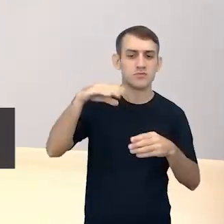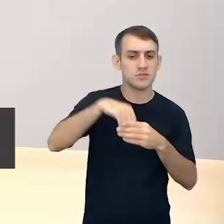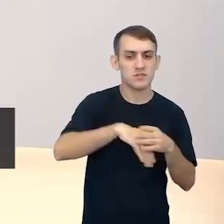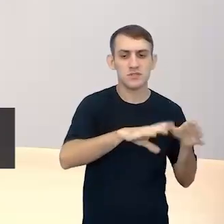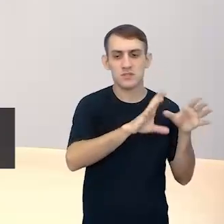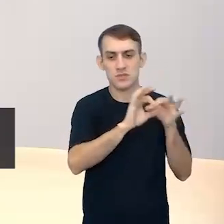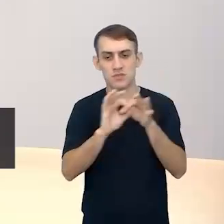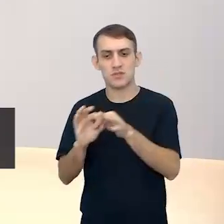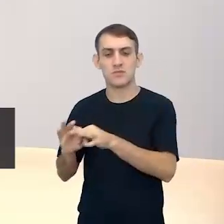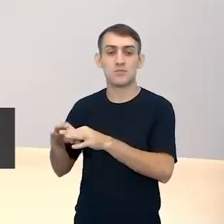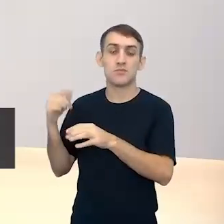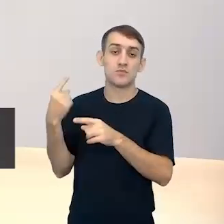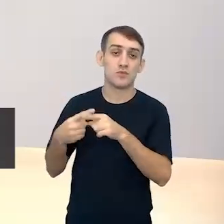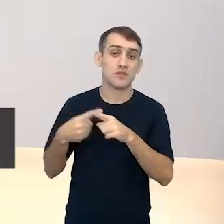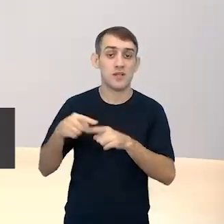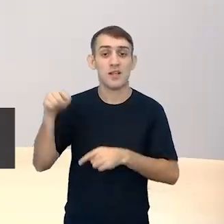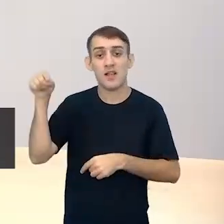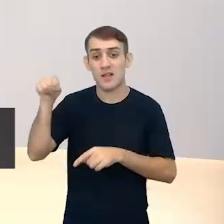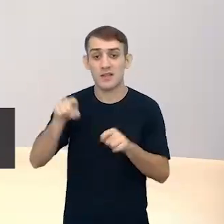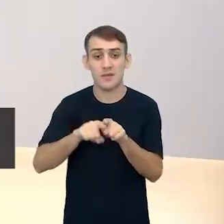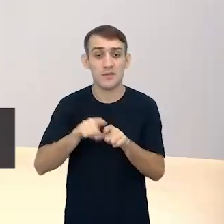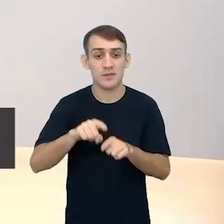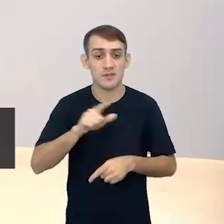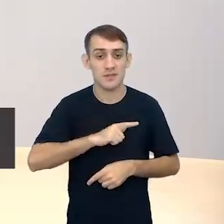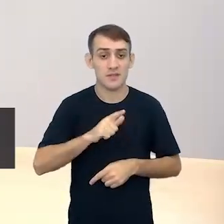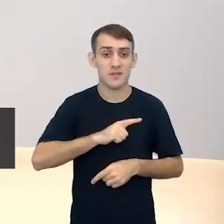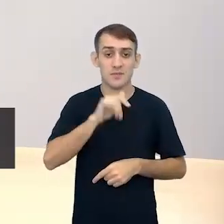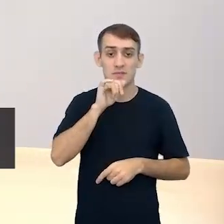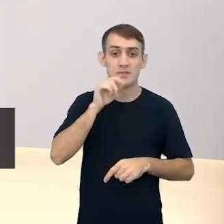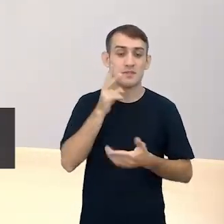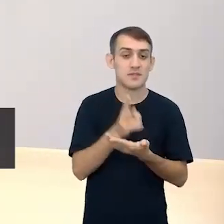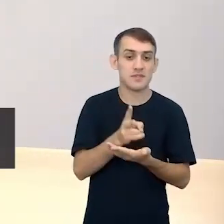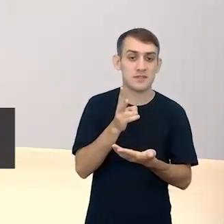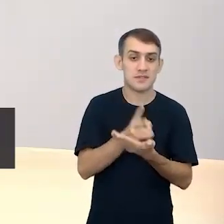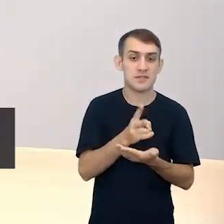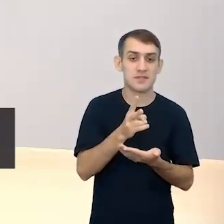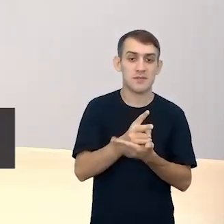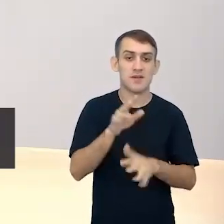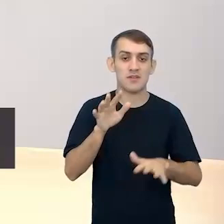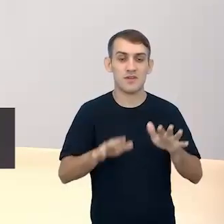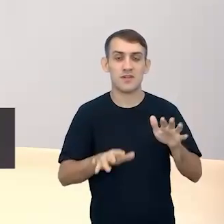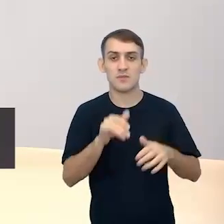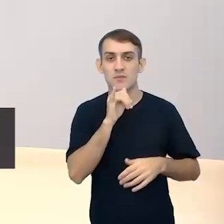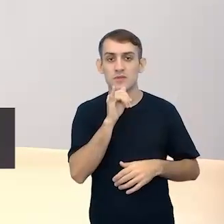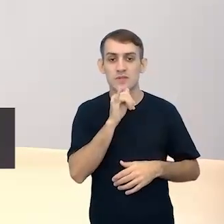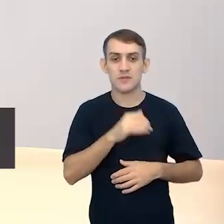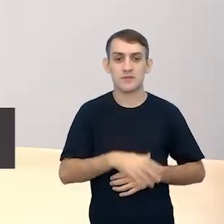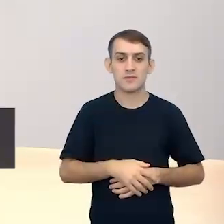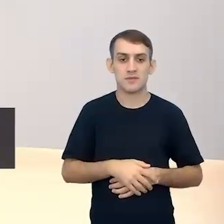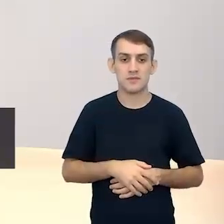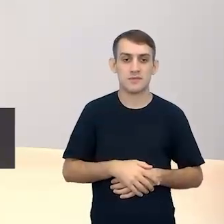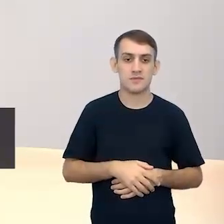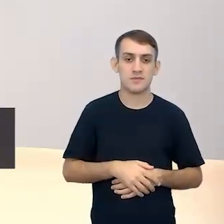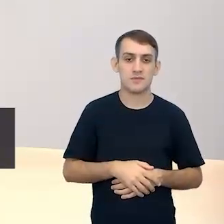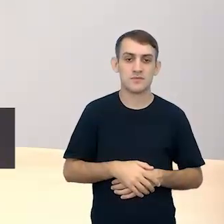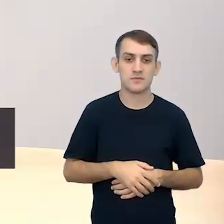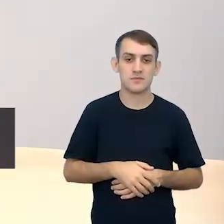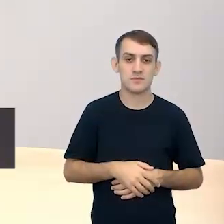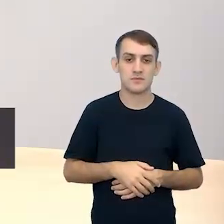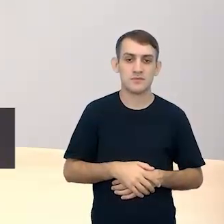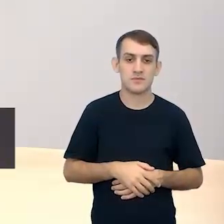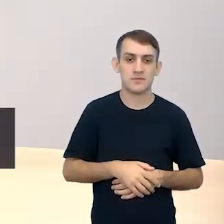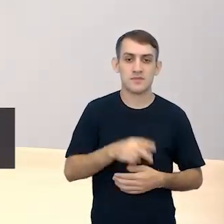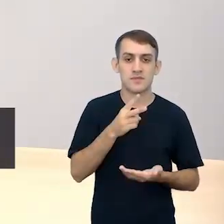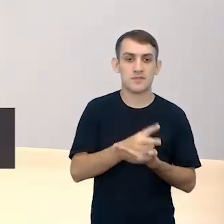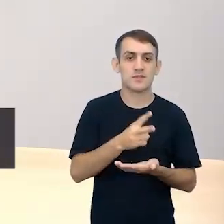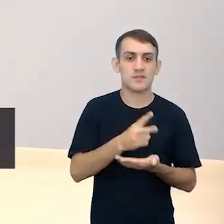ela também tem esse lado. Porque se aparece sempre, eu não vi ainda uma pessoa que seja, sem ser um homem, um